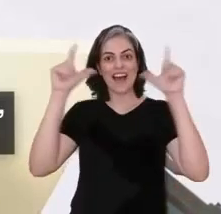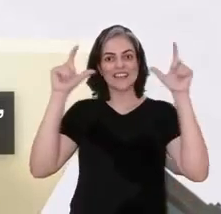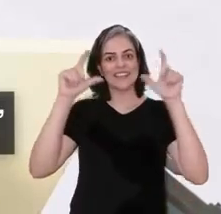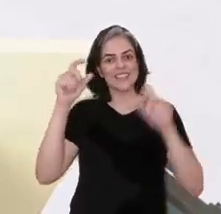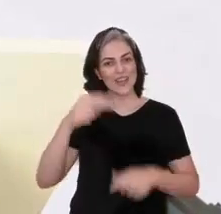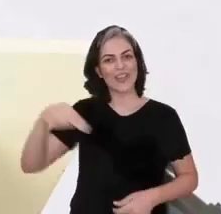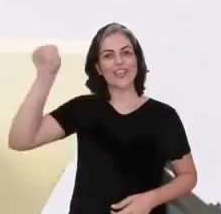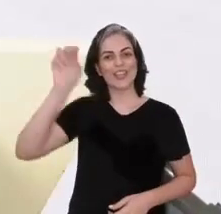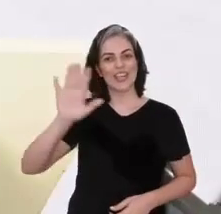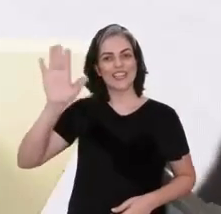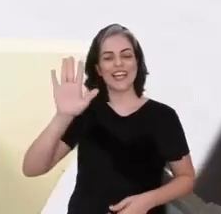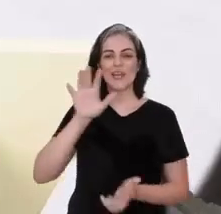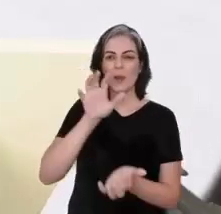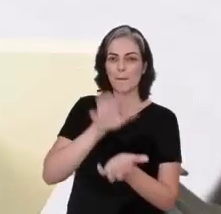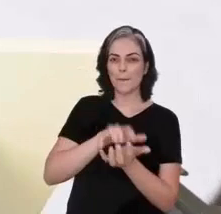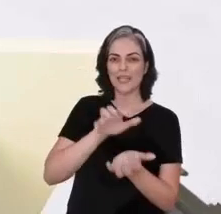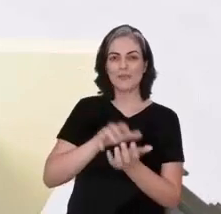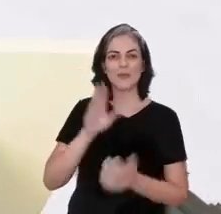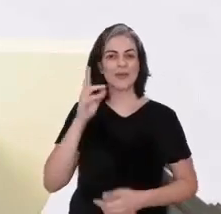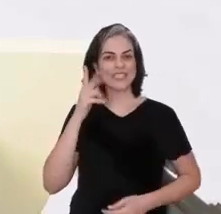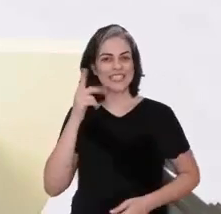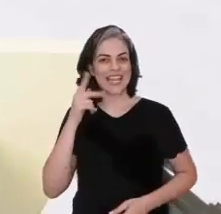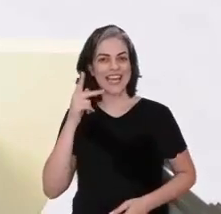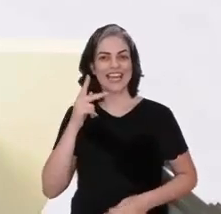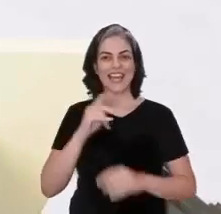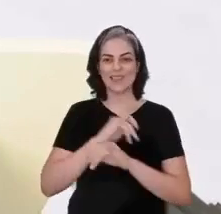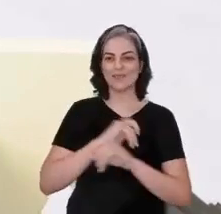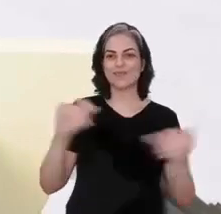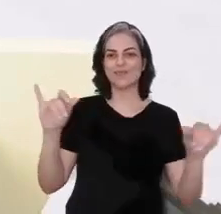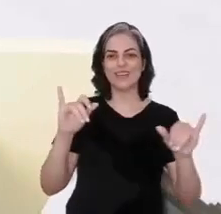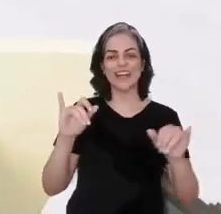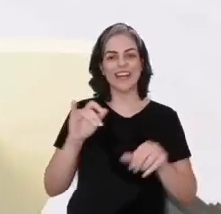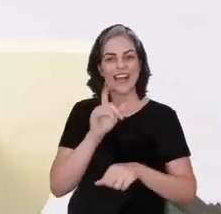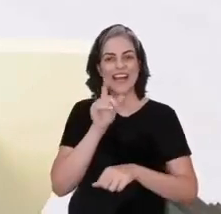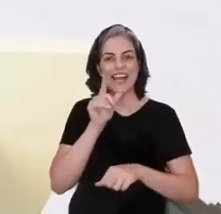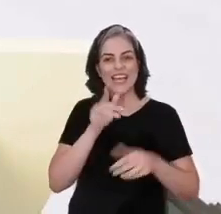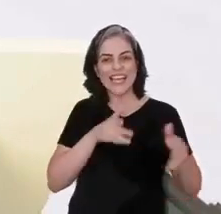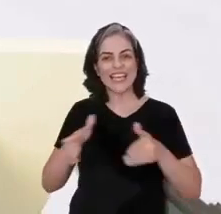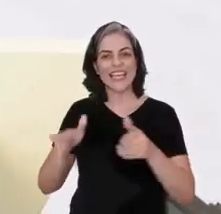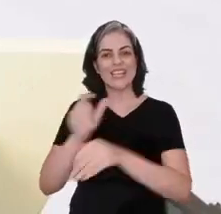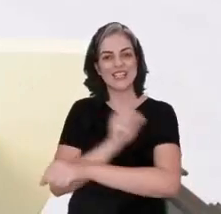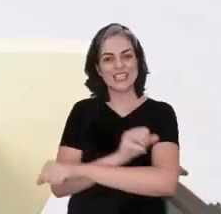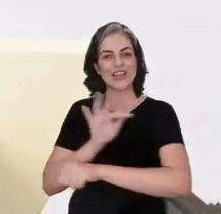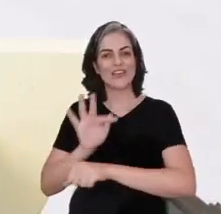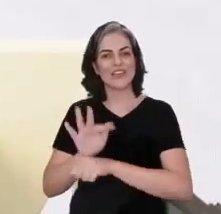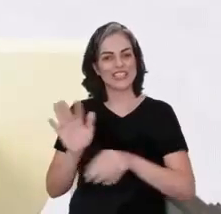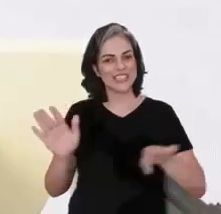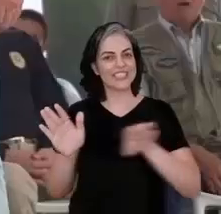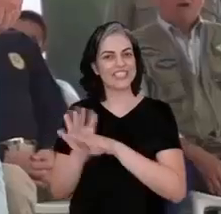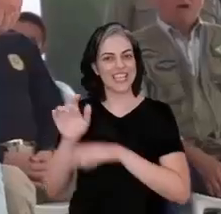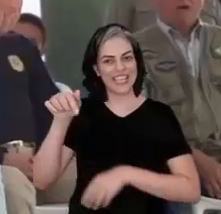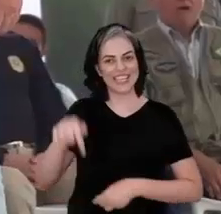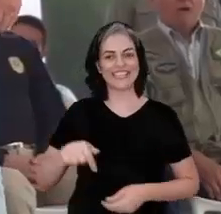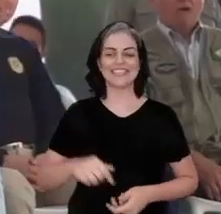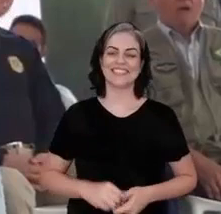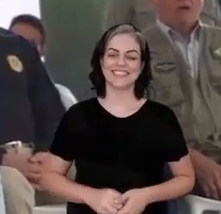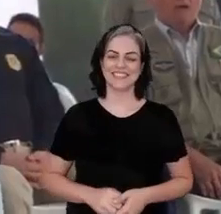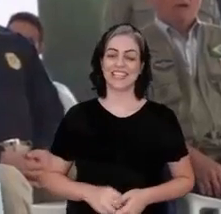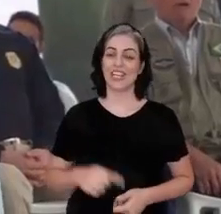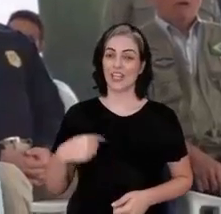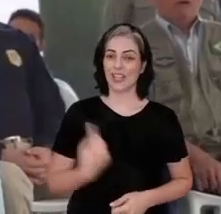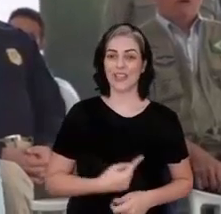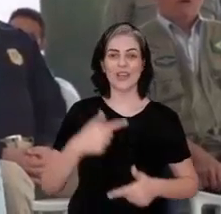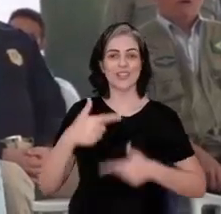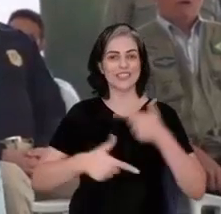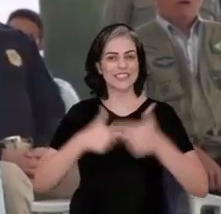o nordeste brasileiro Pernambuco e Ceará trazendo as águas do Velho Chico aqui para esse estado nós